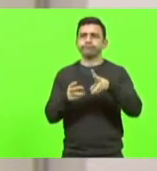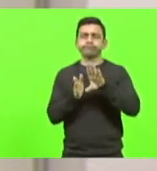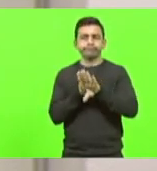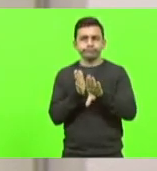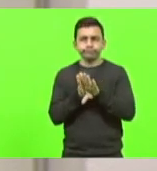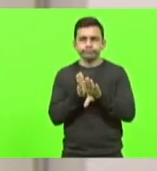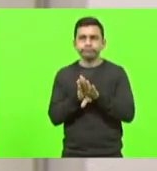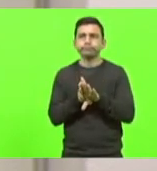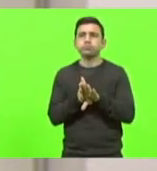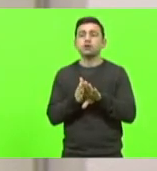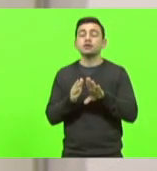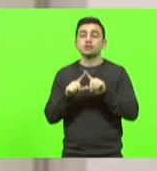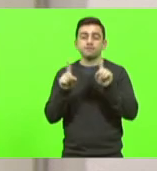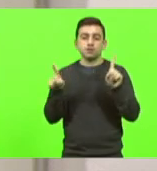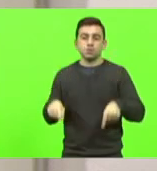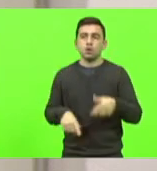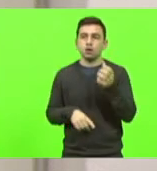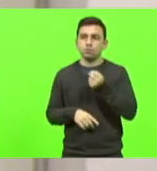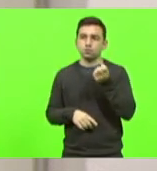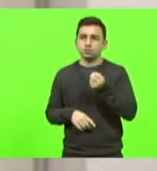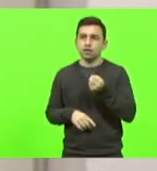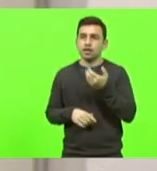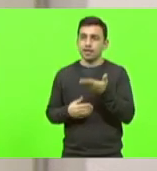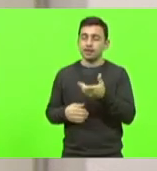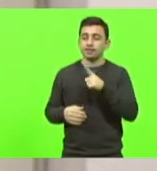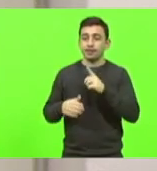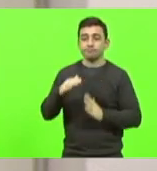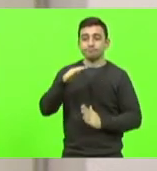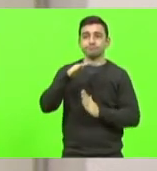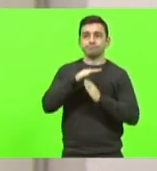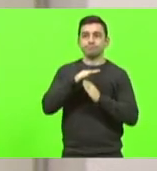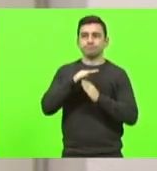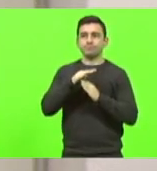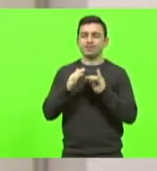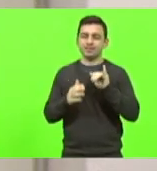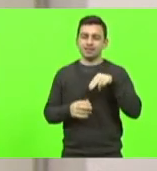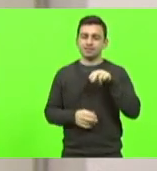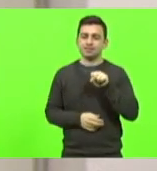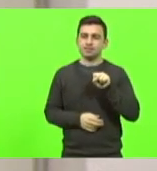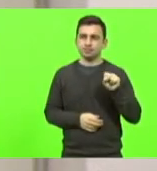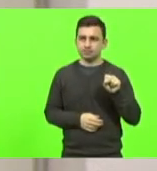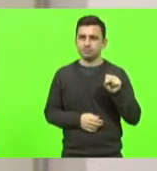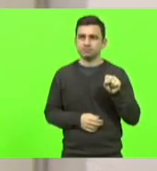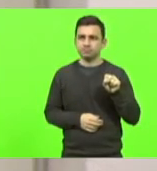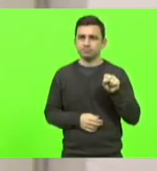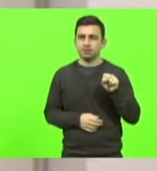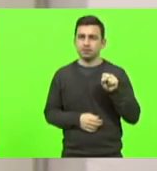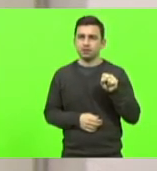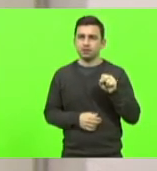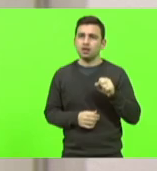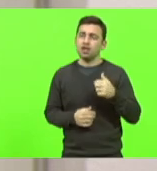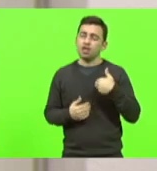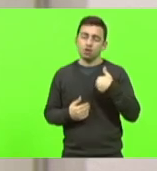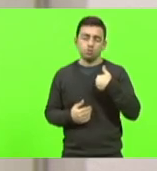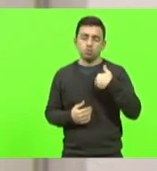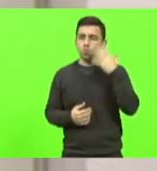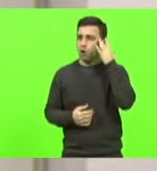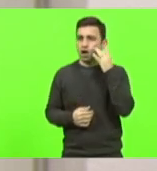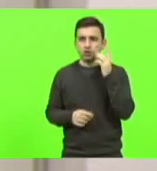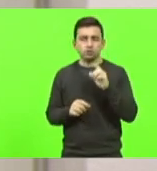do Servidor aposentado que ganha até o teto do INSS do regime geral né Eu não acho correto